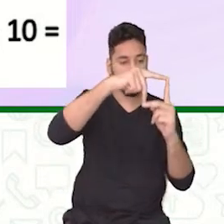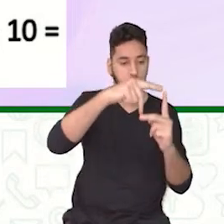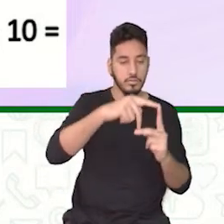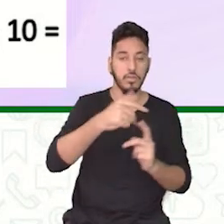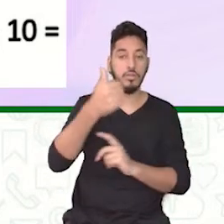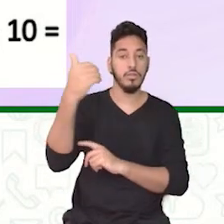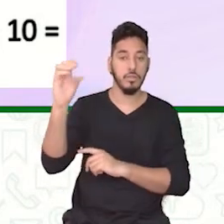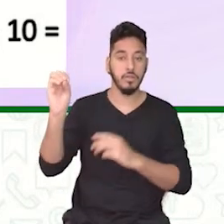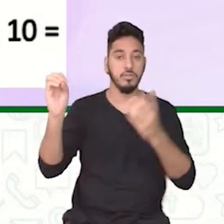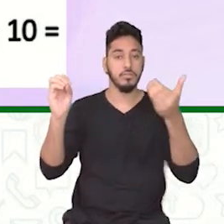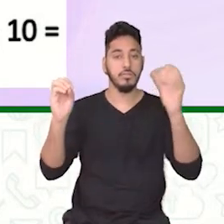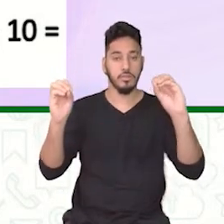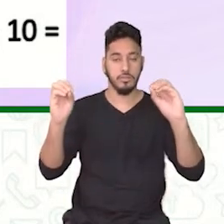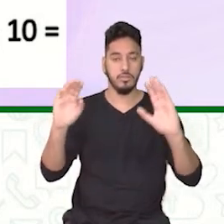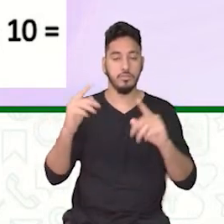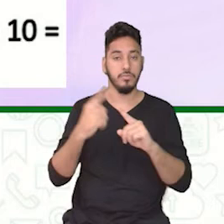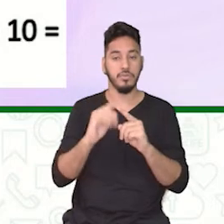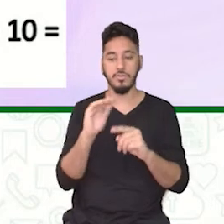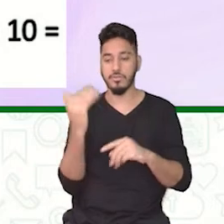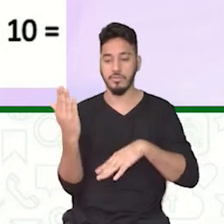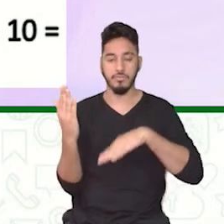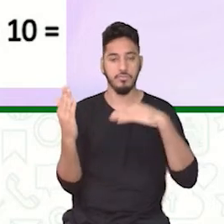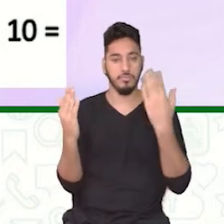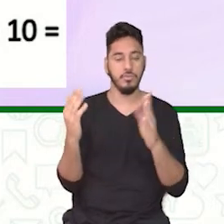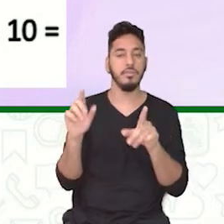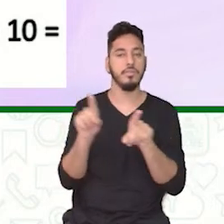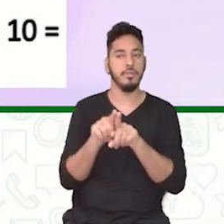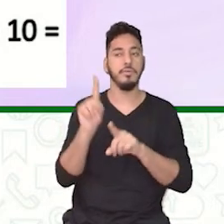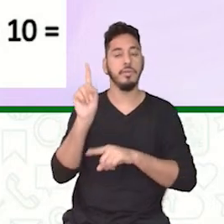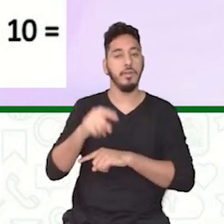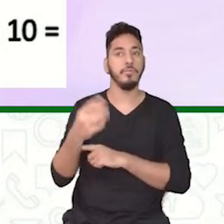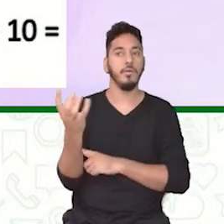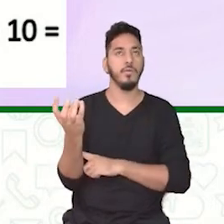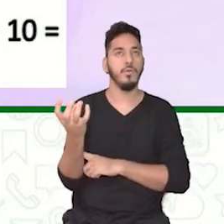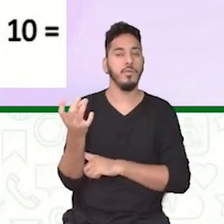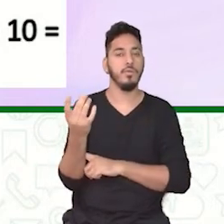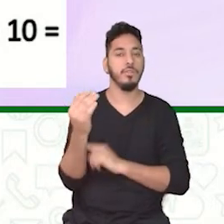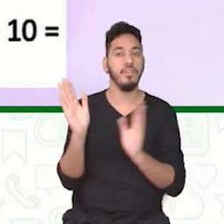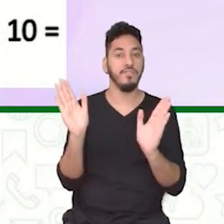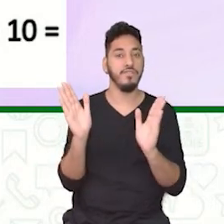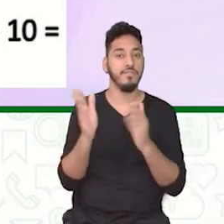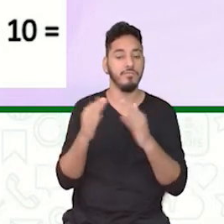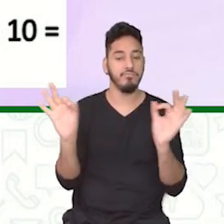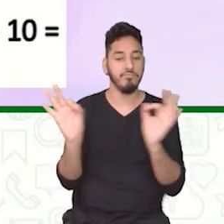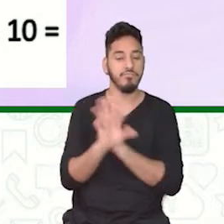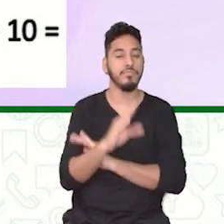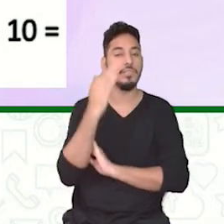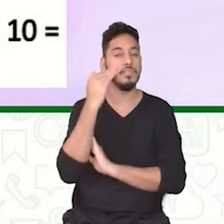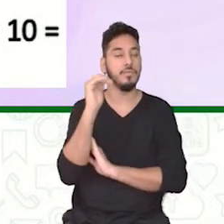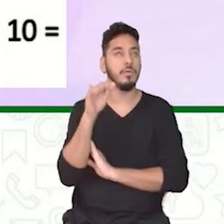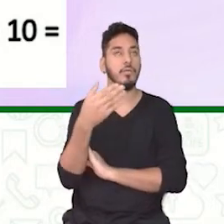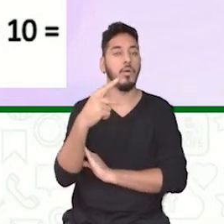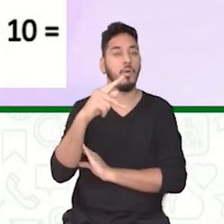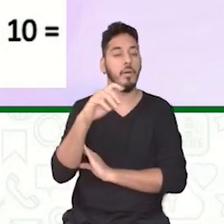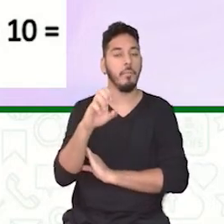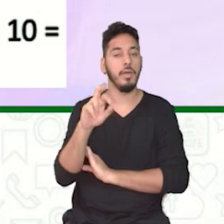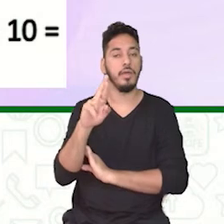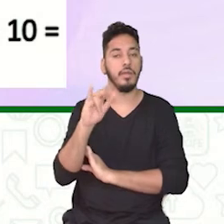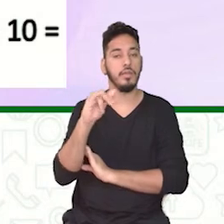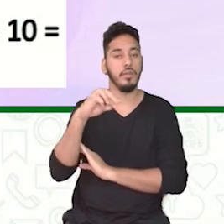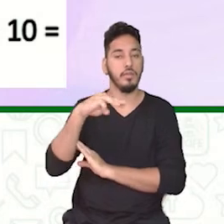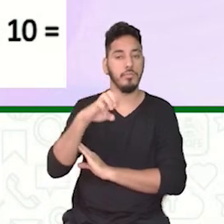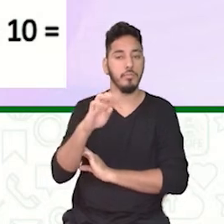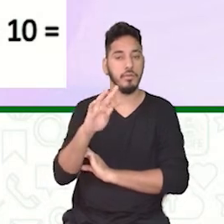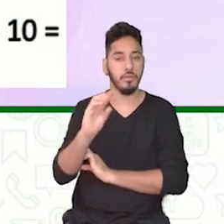laterais, né, também são contadas para poder fechar a figura e saber o perímetro, que vai me